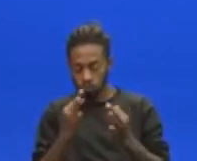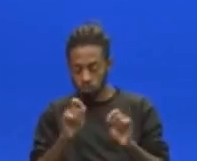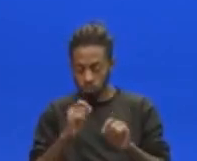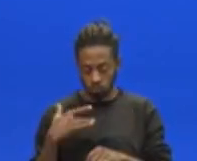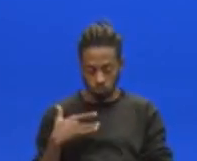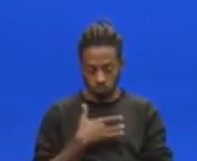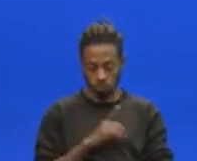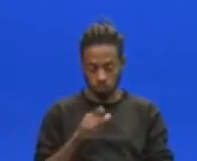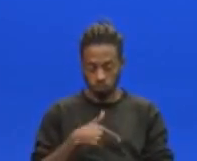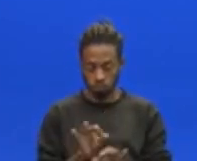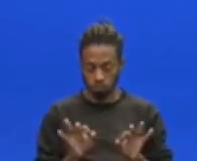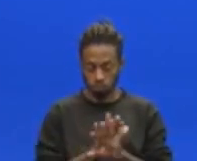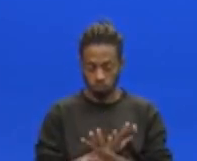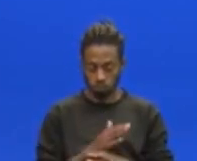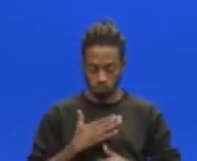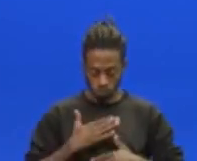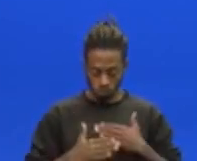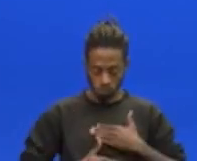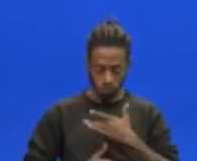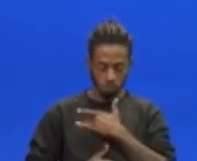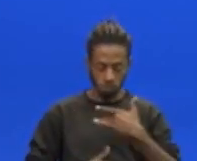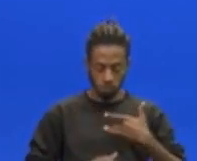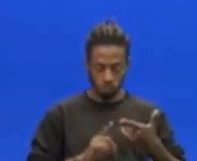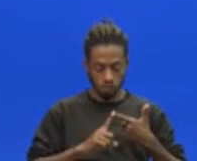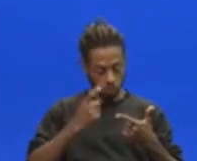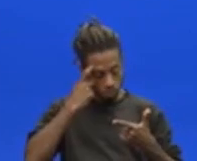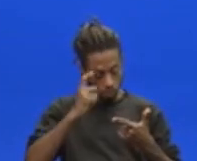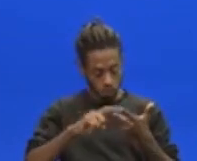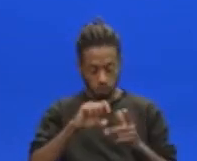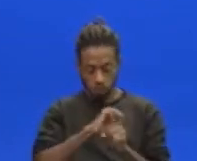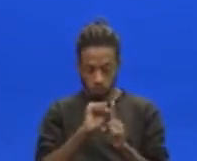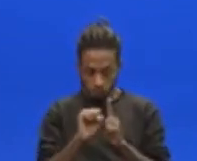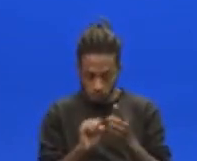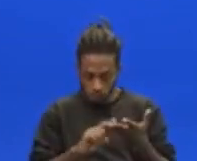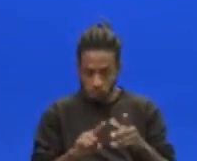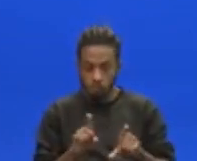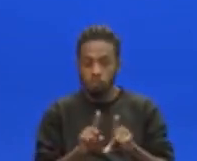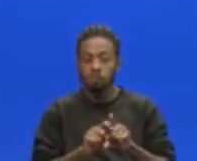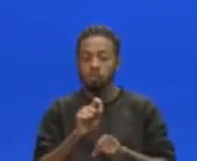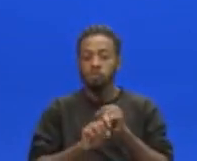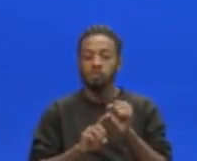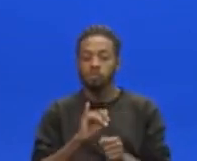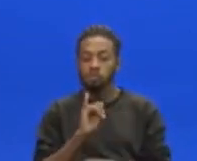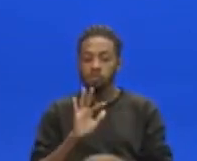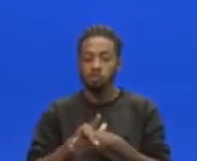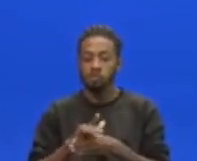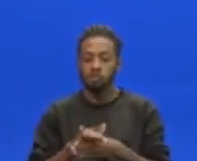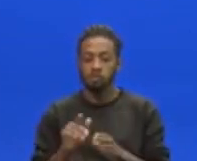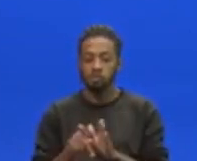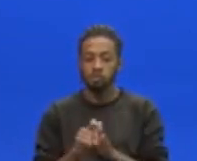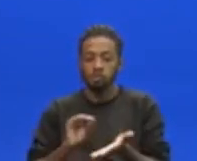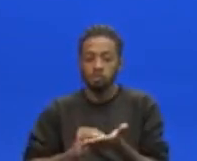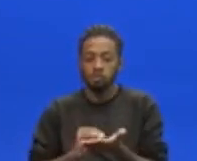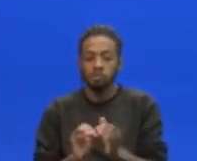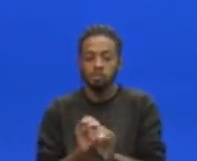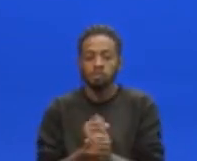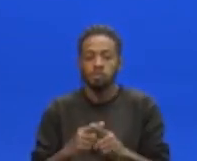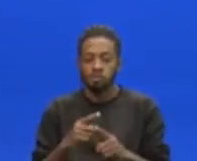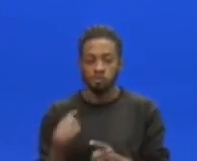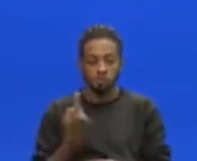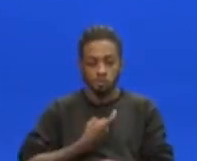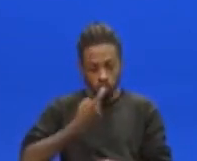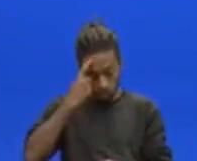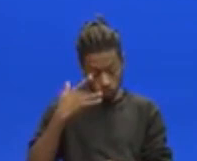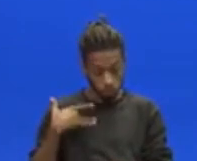completo bem-estar físico, mental, social e não apenas a ausência de doença. Então, quando a gente pensa na saúde